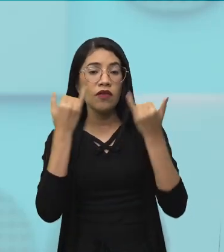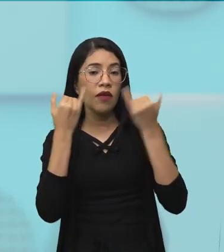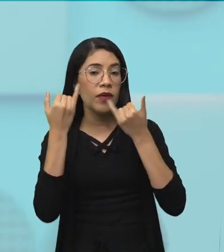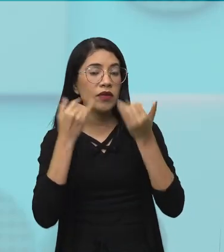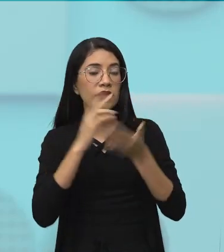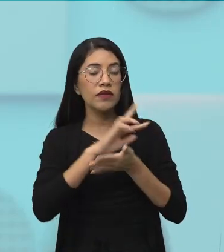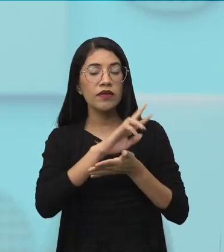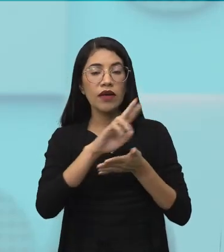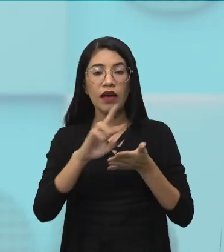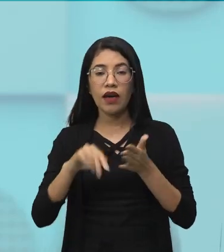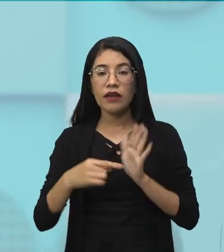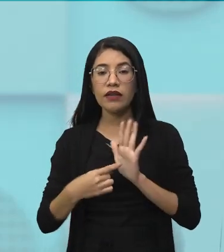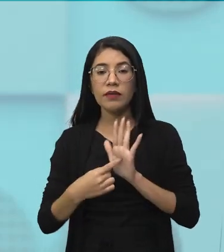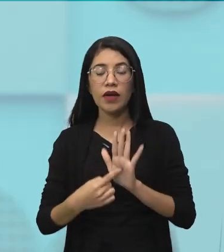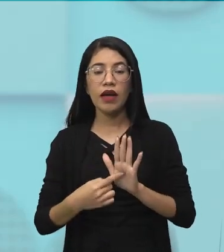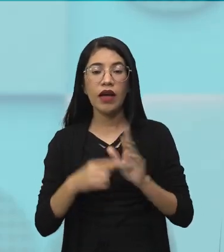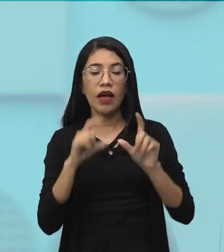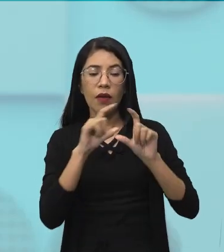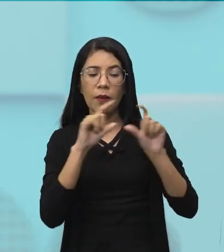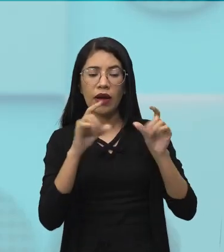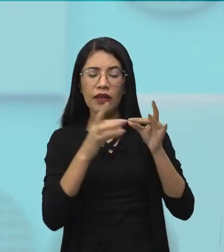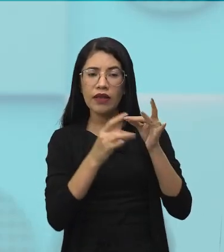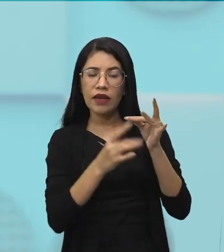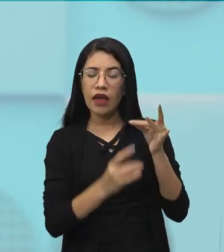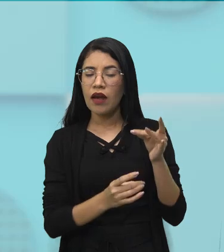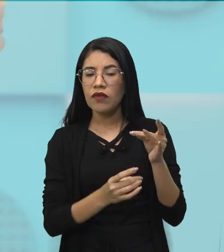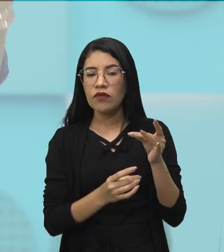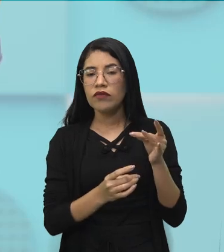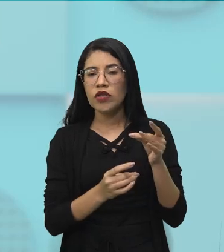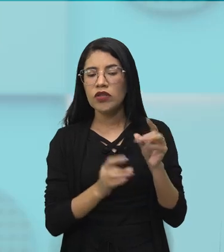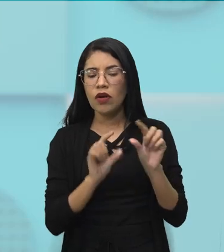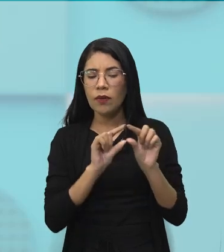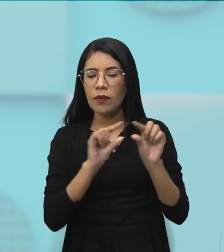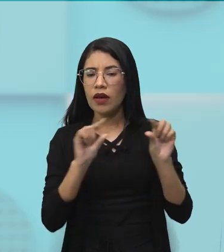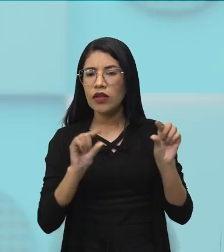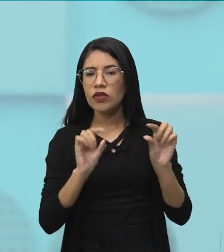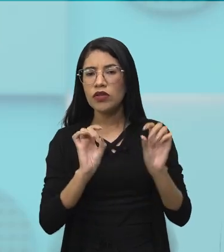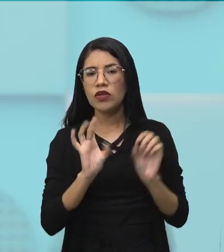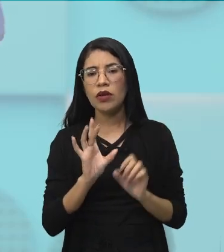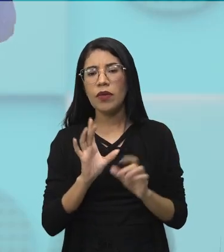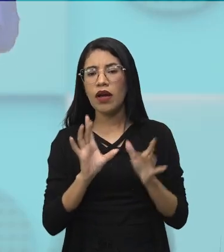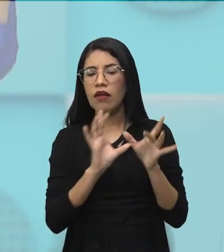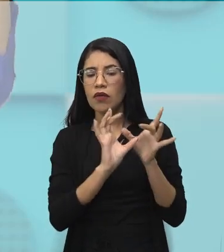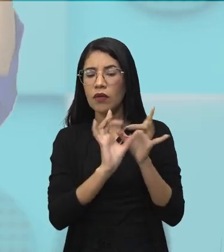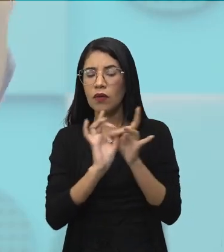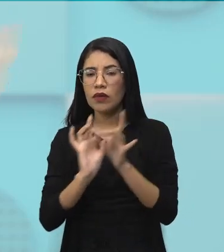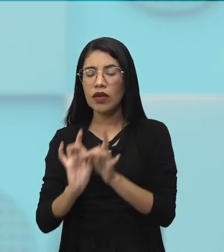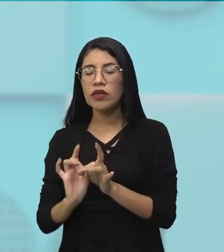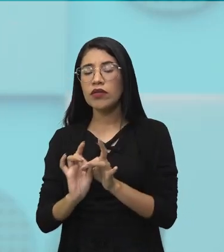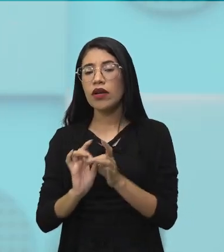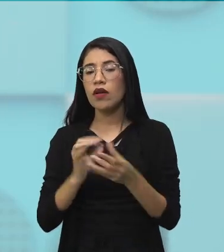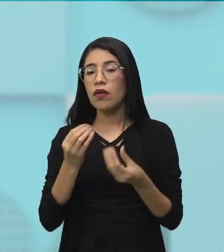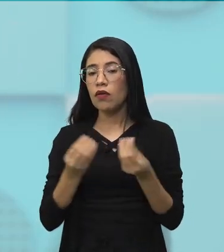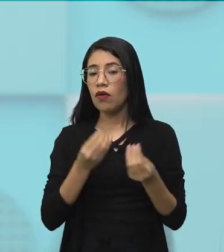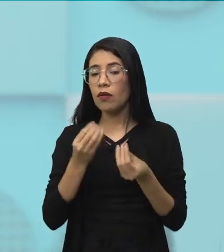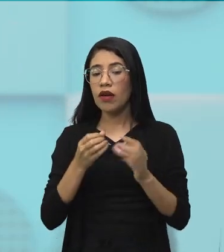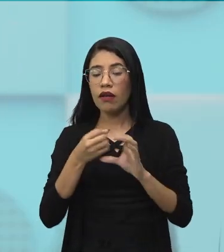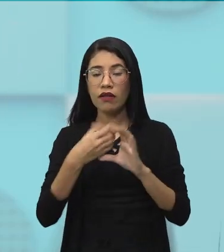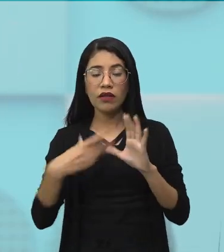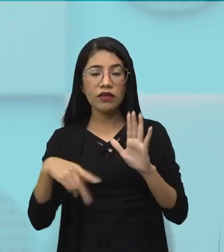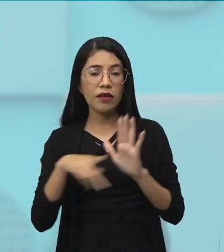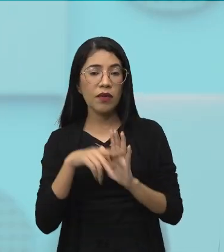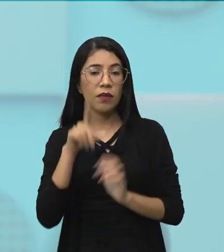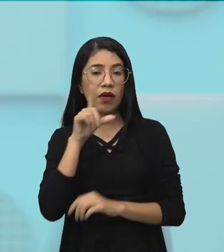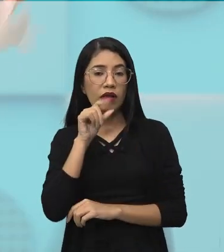informação. A descrição foi pouca, né? Só para contextualizar e você ter noção de como ele é. Vamos supor